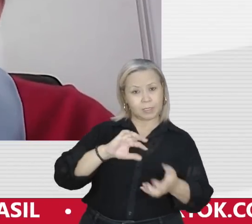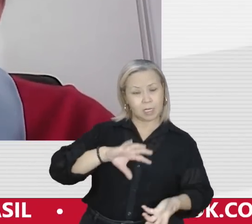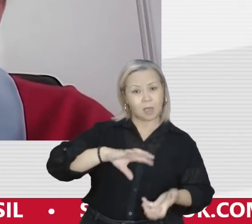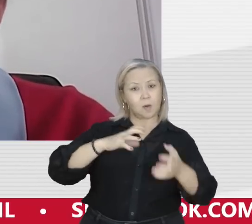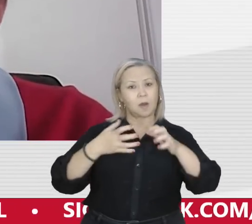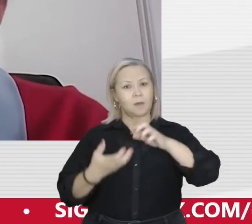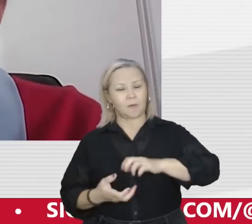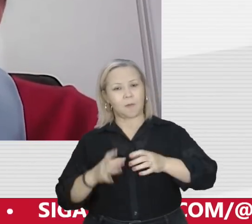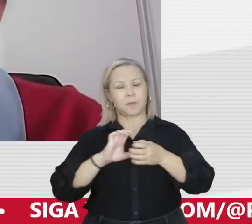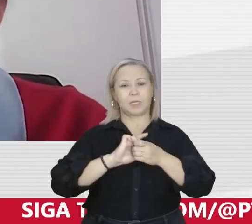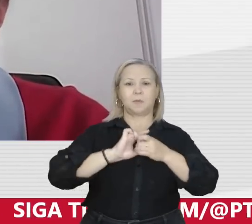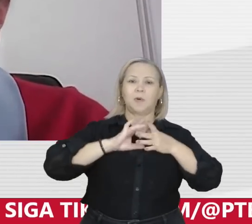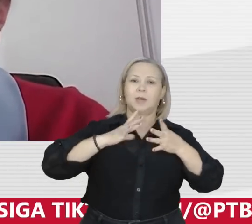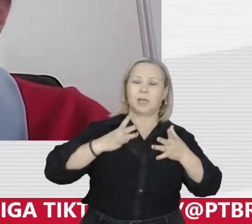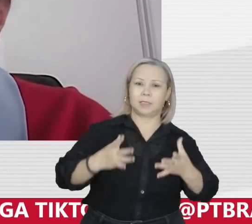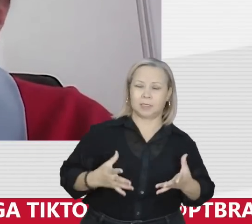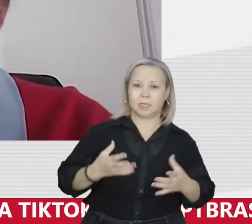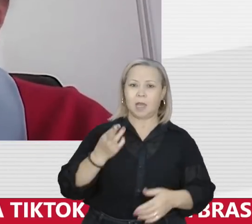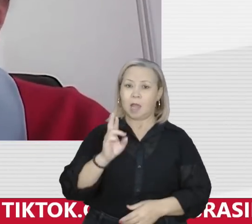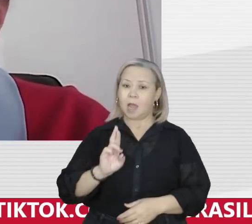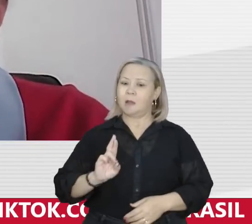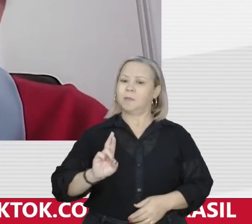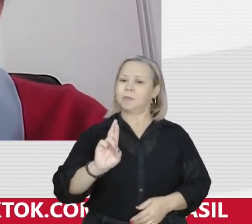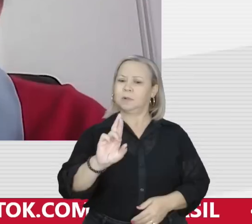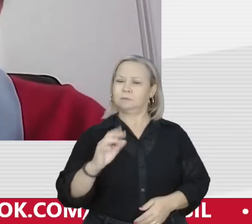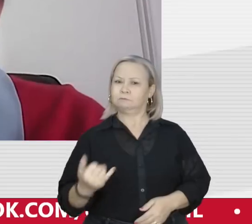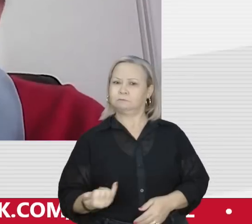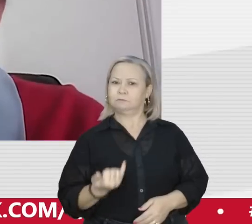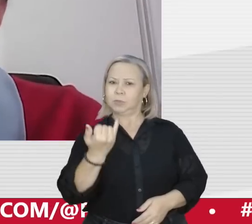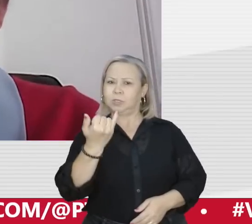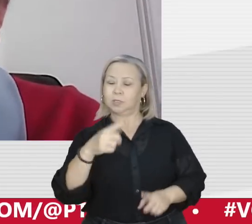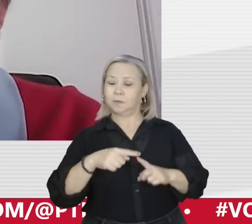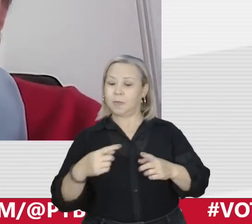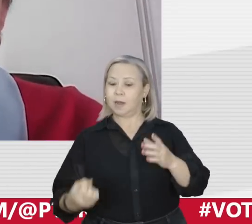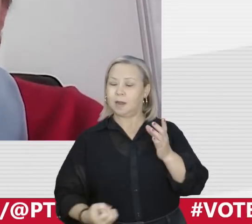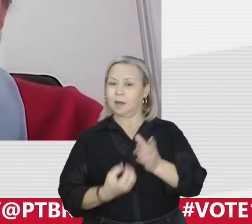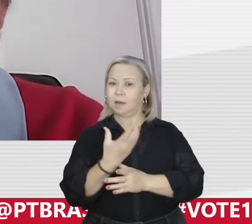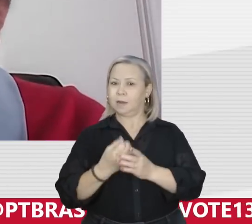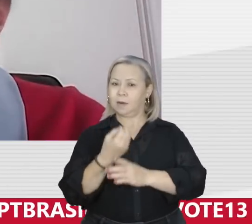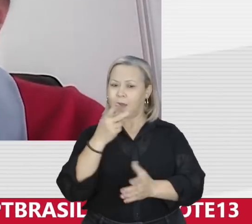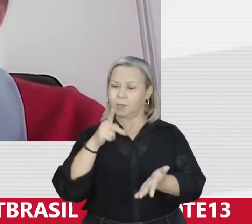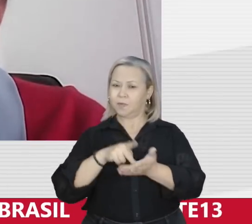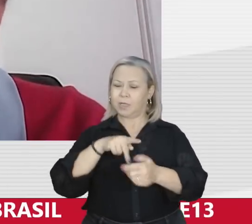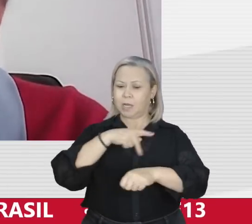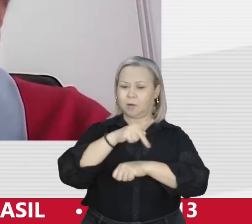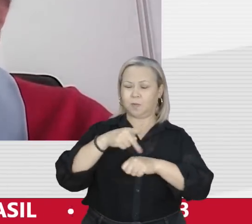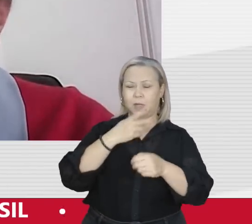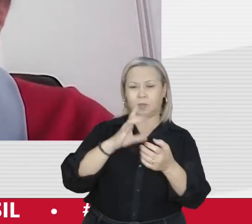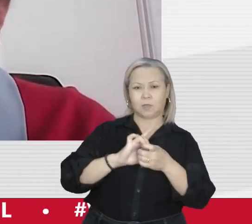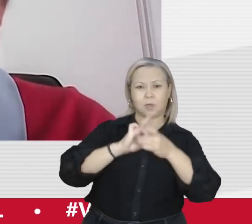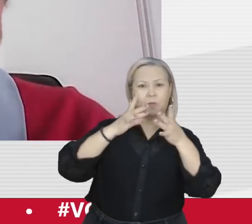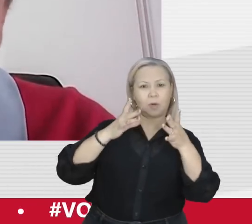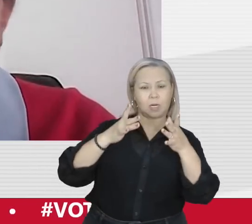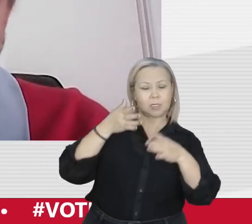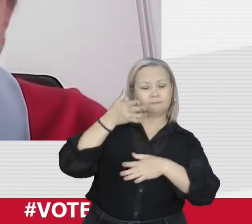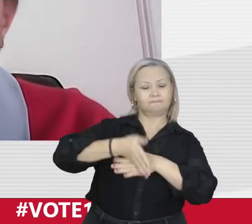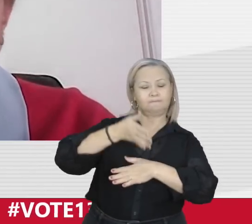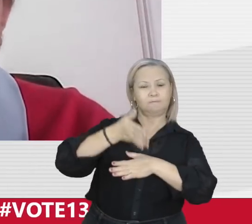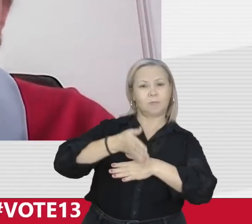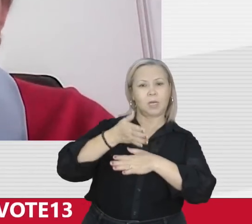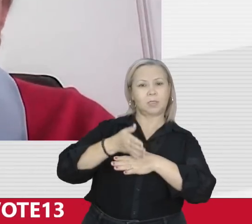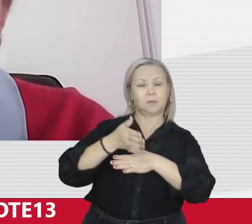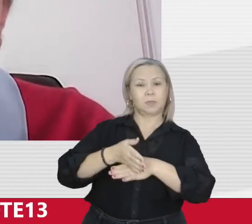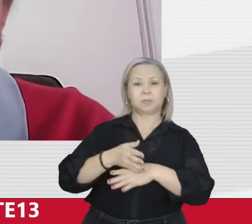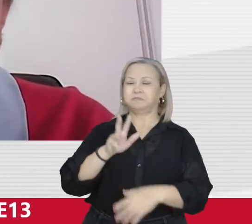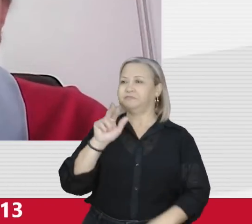da democracia representativa, mas criar de fato no país uma democracia participativa que nós